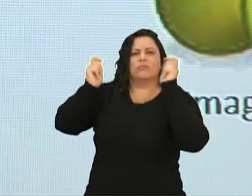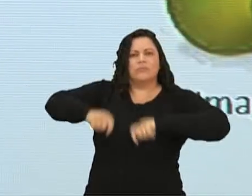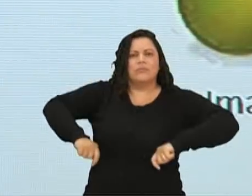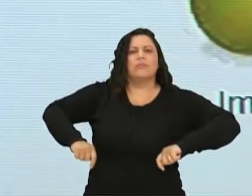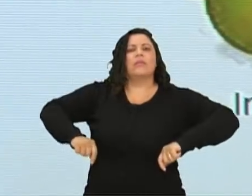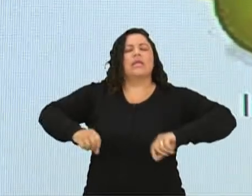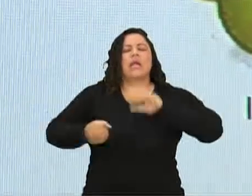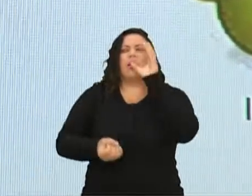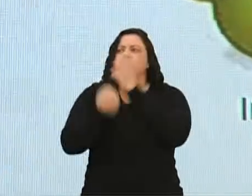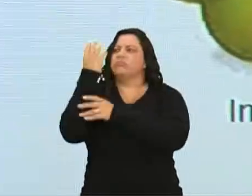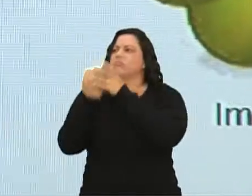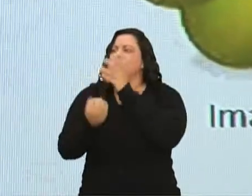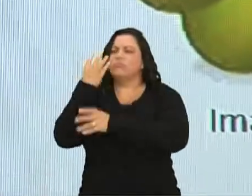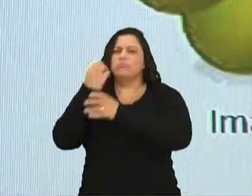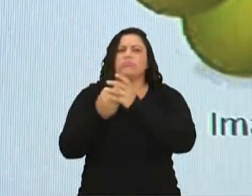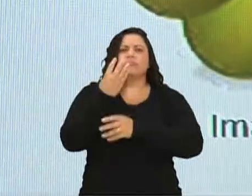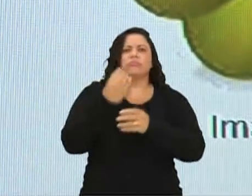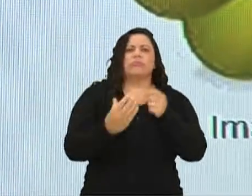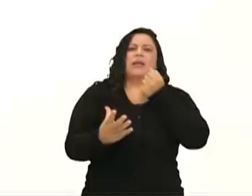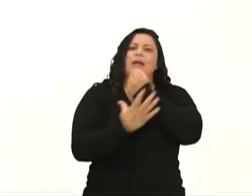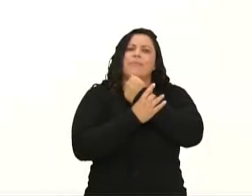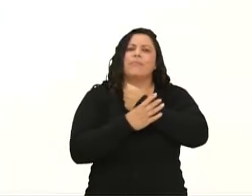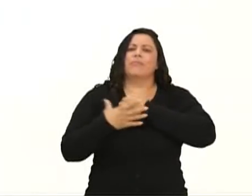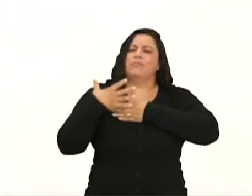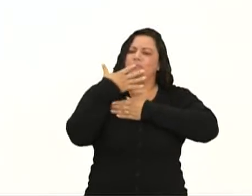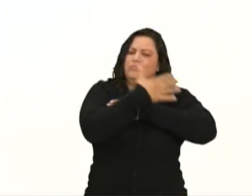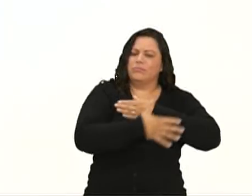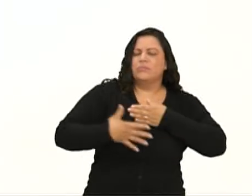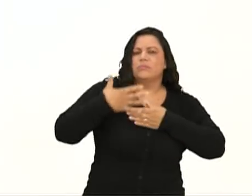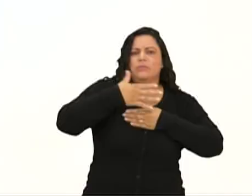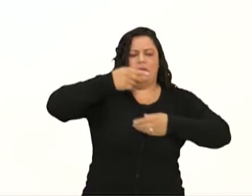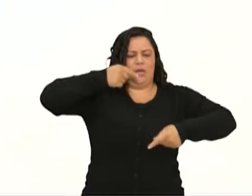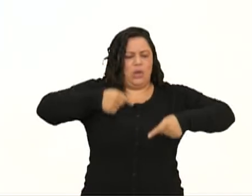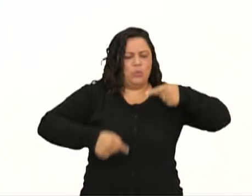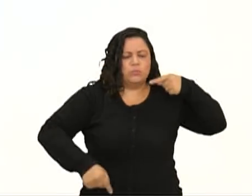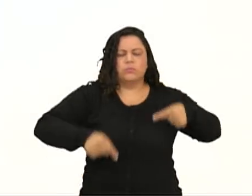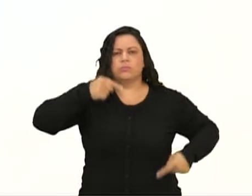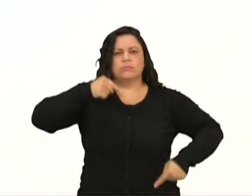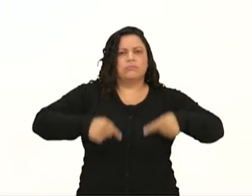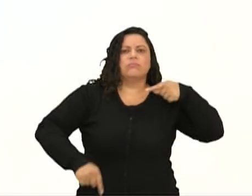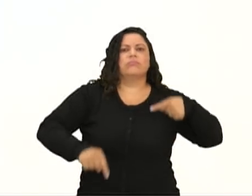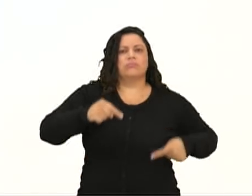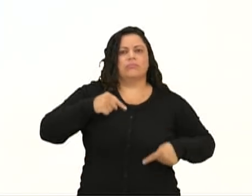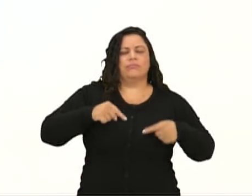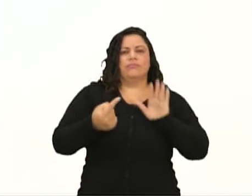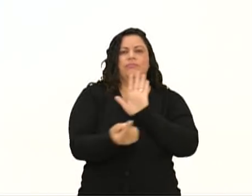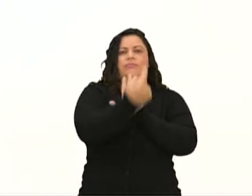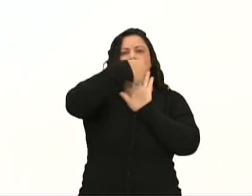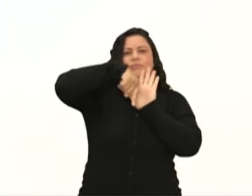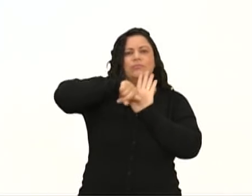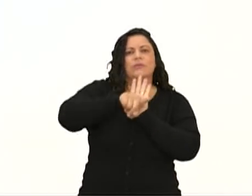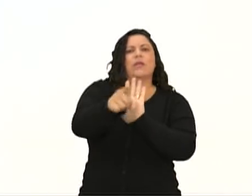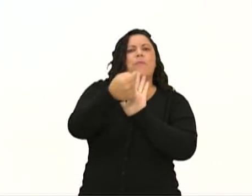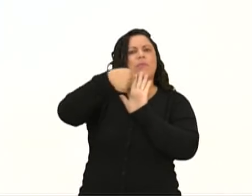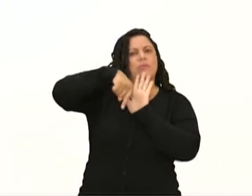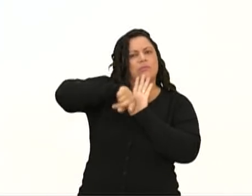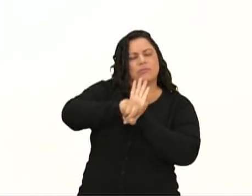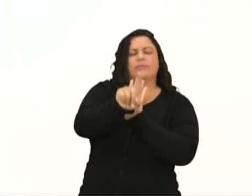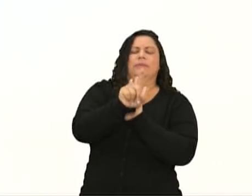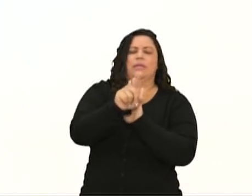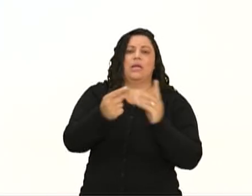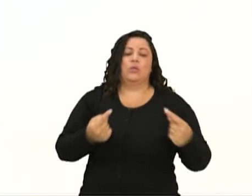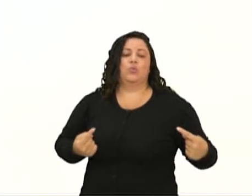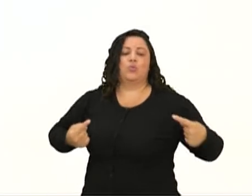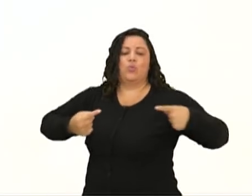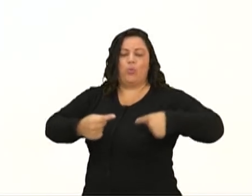né? Conseguir criar uma forma de estimular o nosso corpo a produzir esses anticorpos aqui contra o coronavírus.